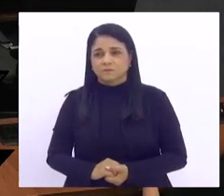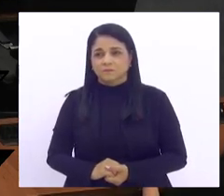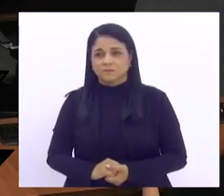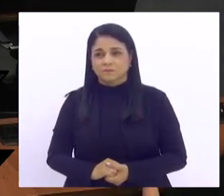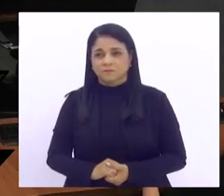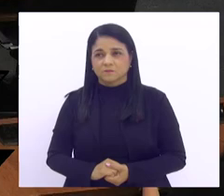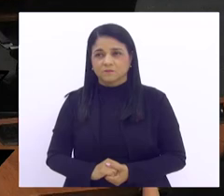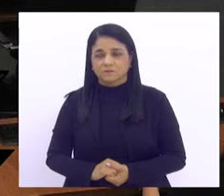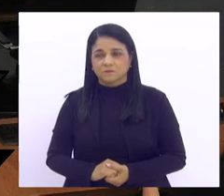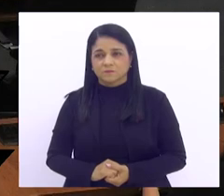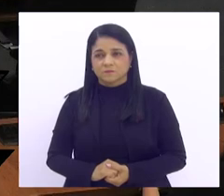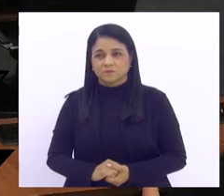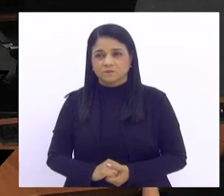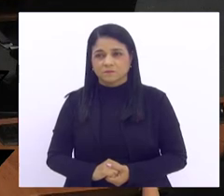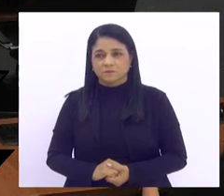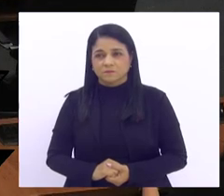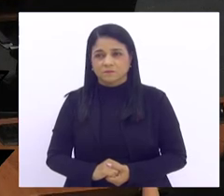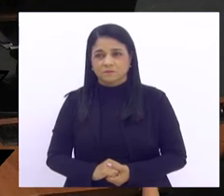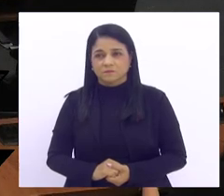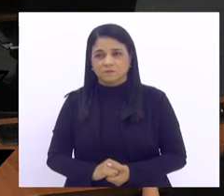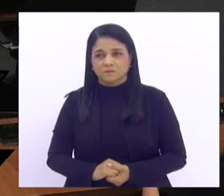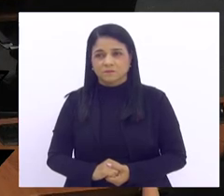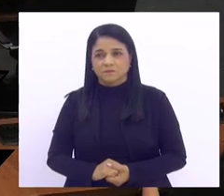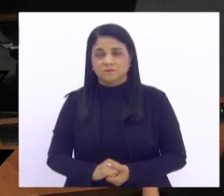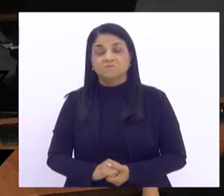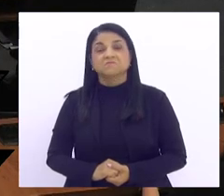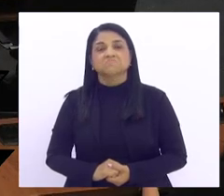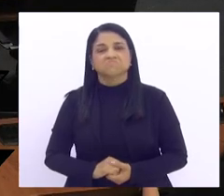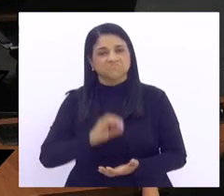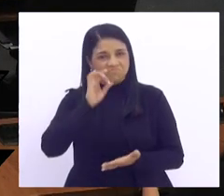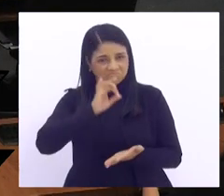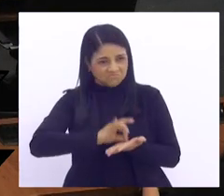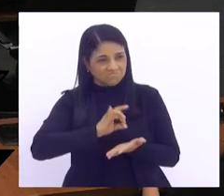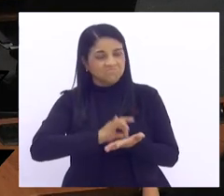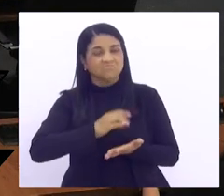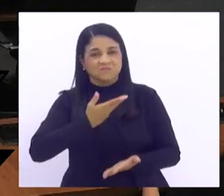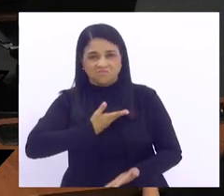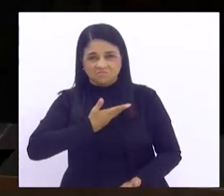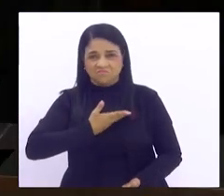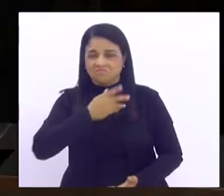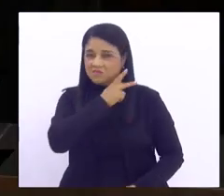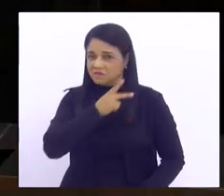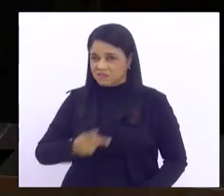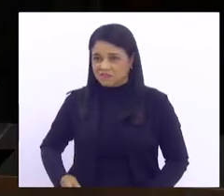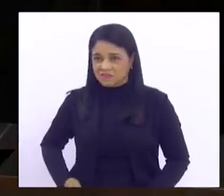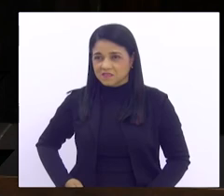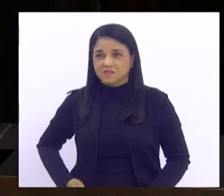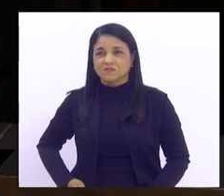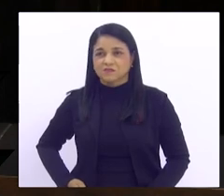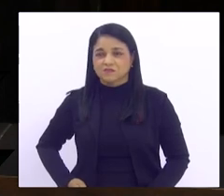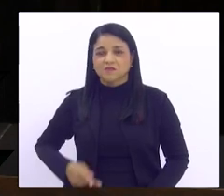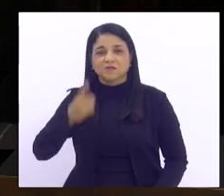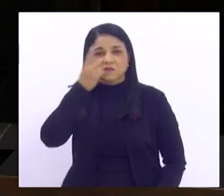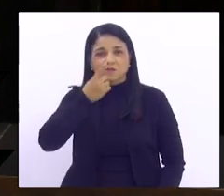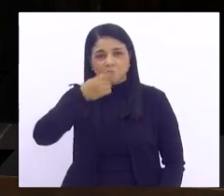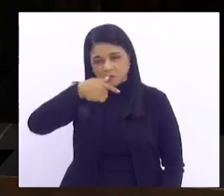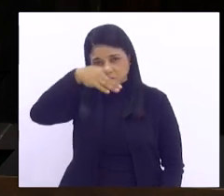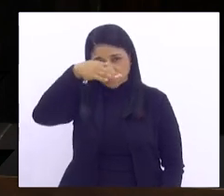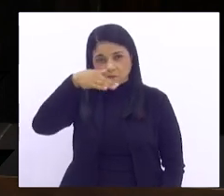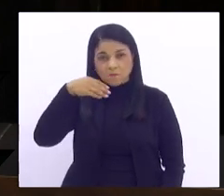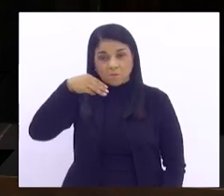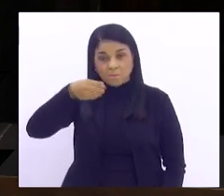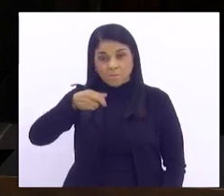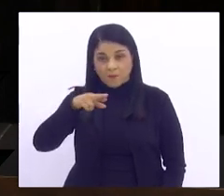Tá ligado. Caríssimo amigo, presidente desta sessão, deputado estadual Márcio